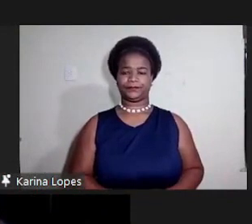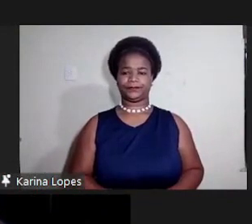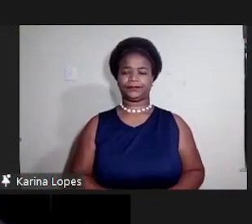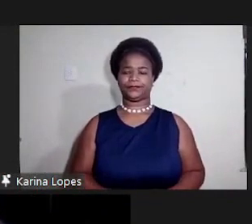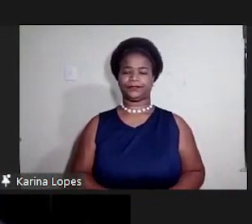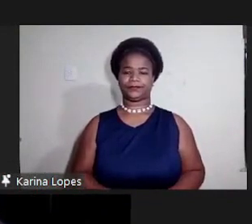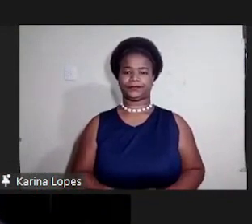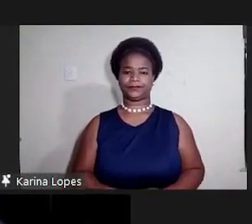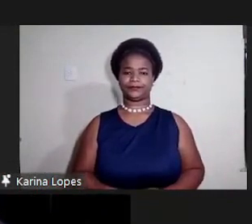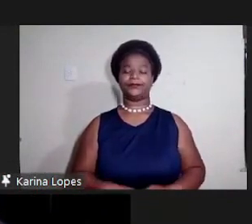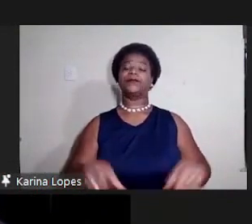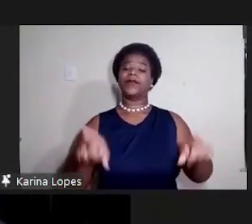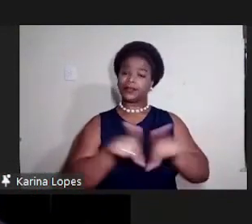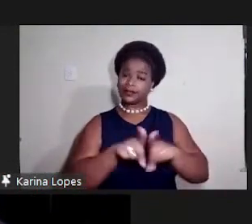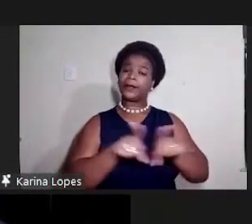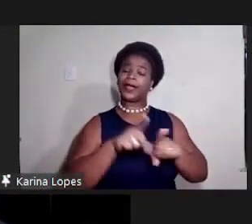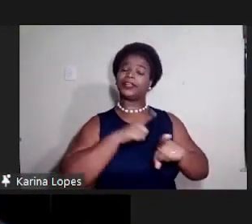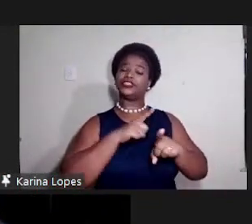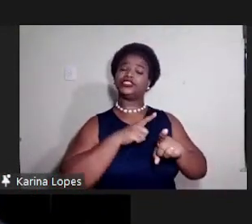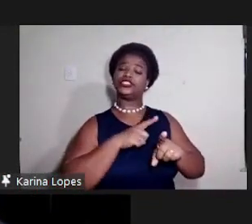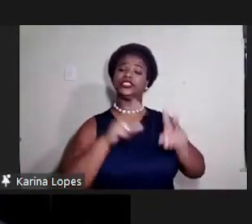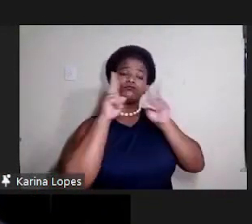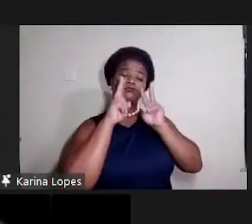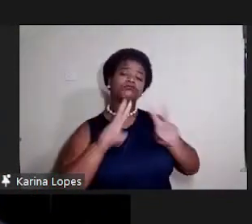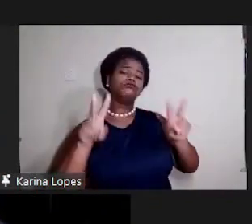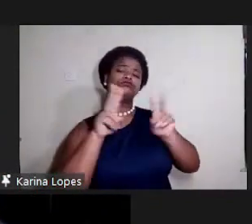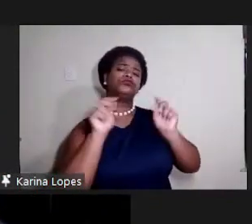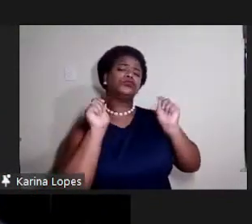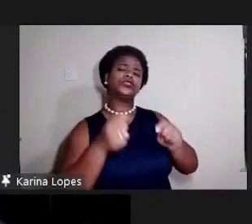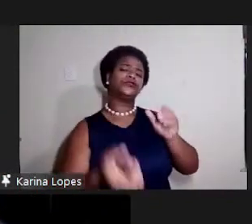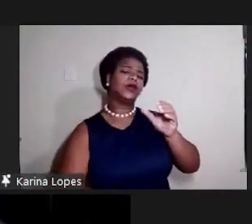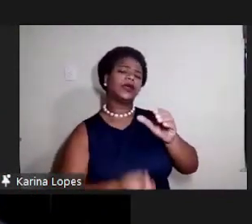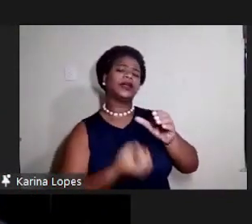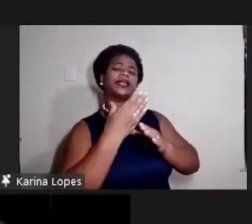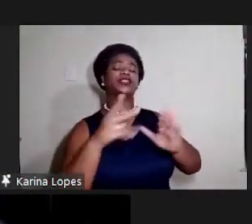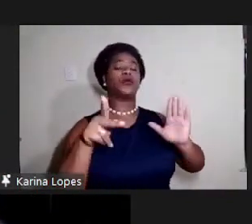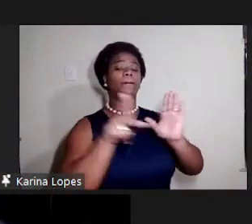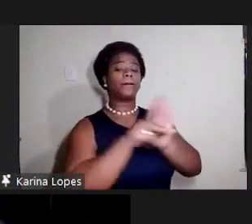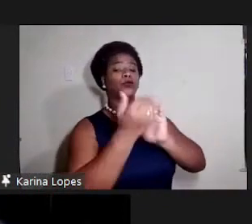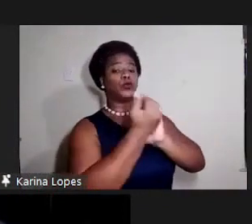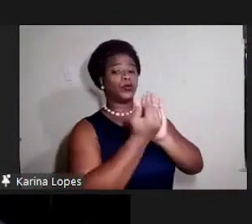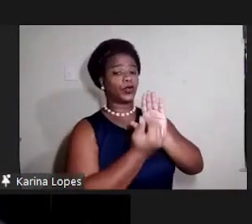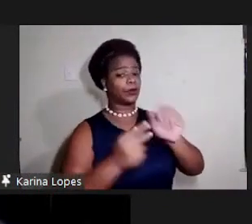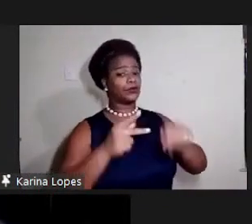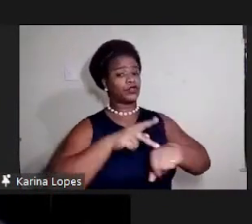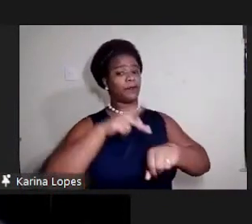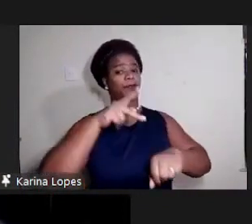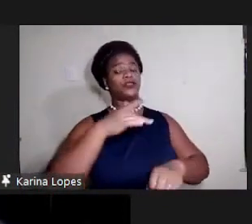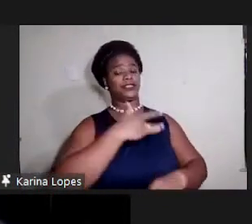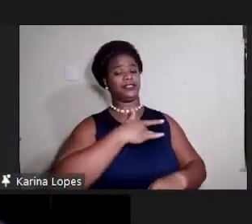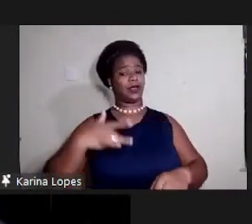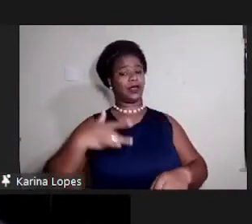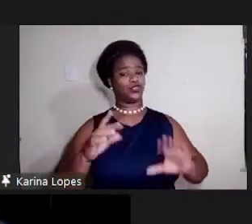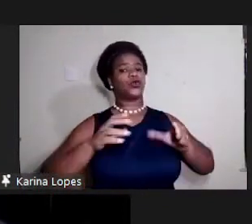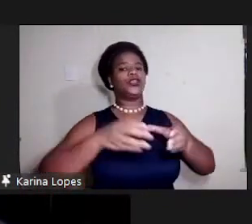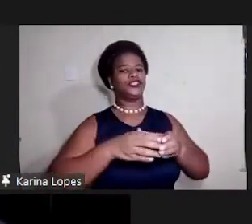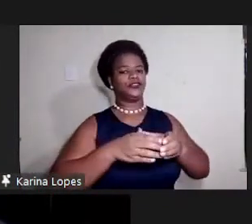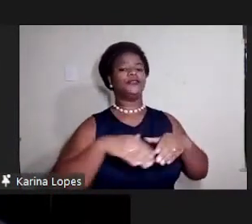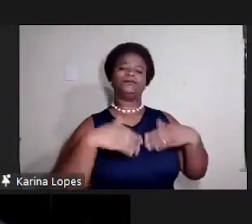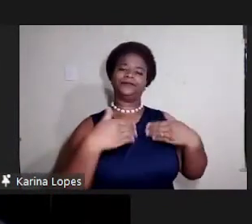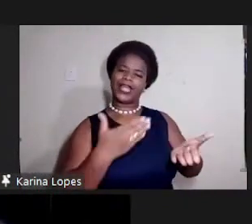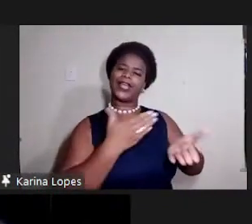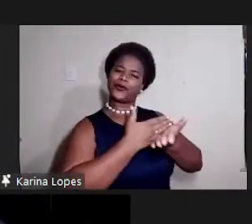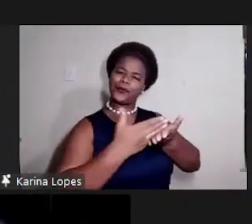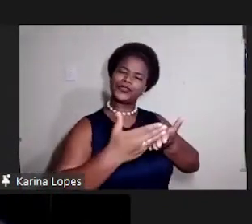Havia a perspectiva de potencializar a criação do nosso próprio programa de pós-graduação em saúde coletiva, e esse foi iniciado com o mestrado em